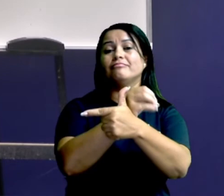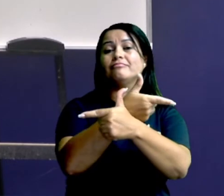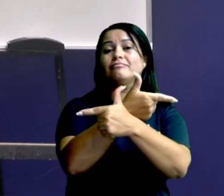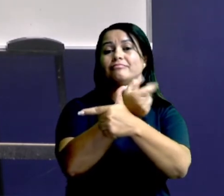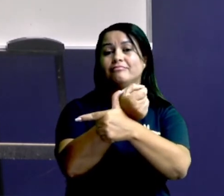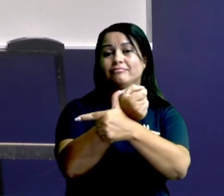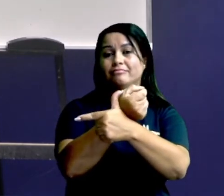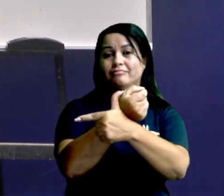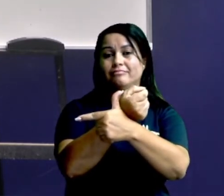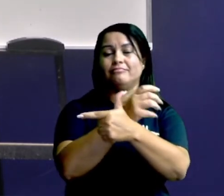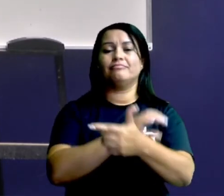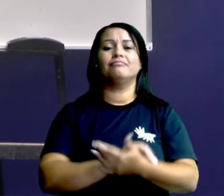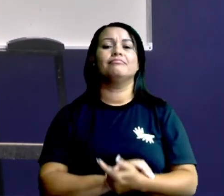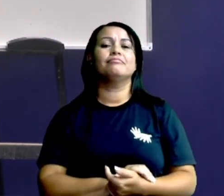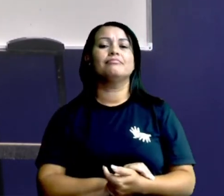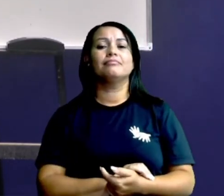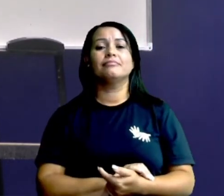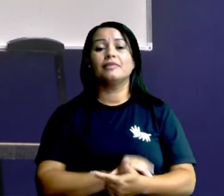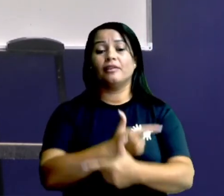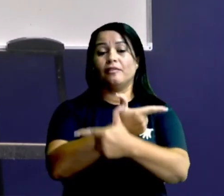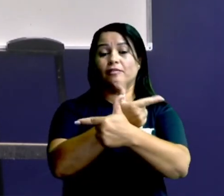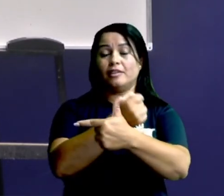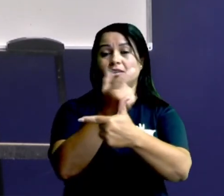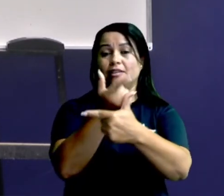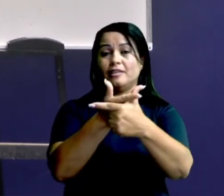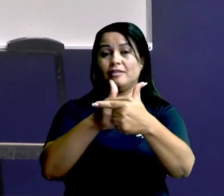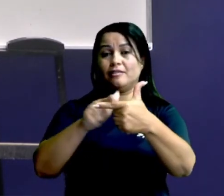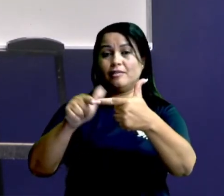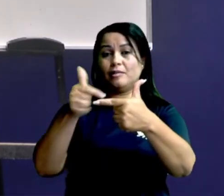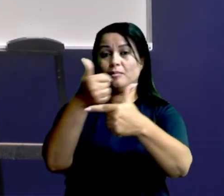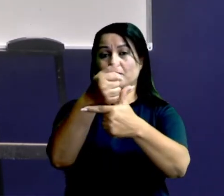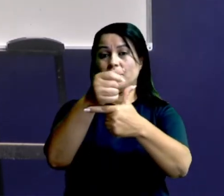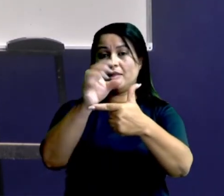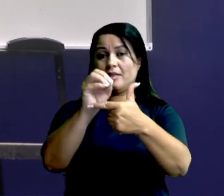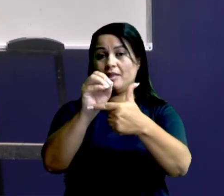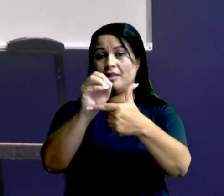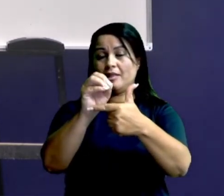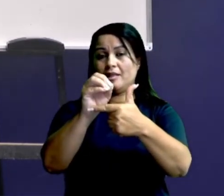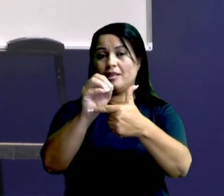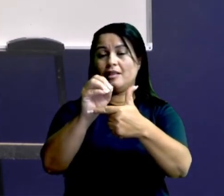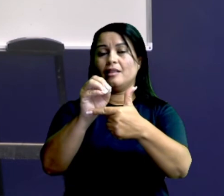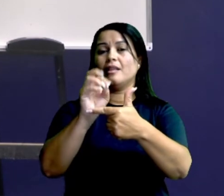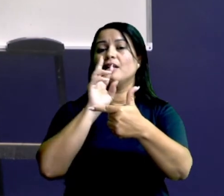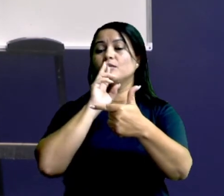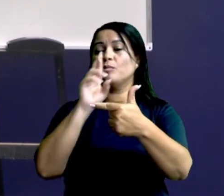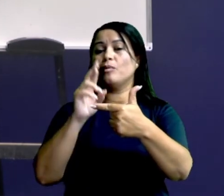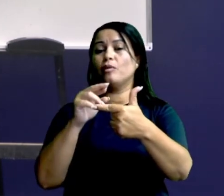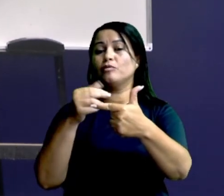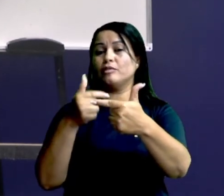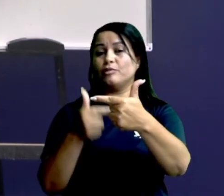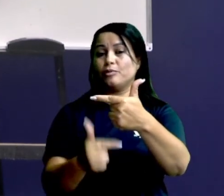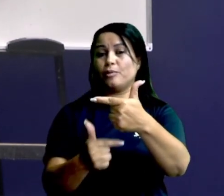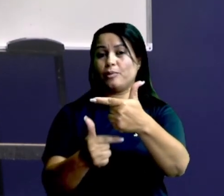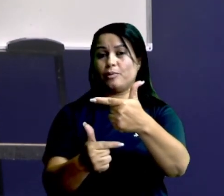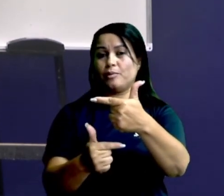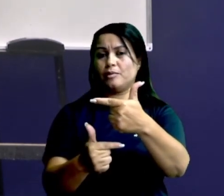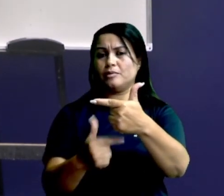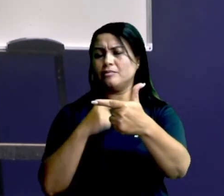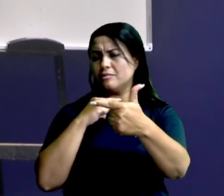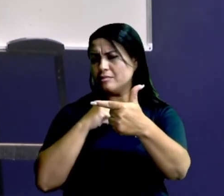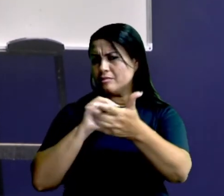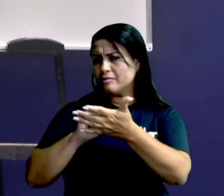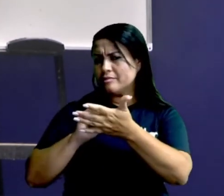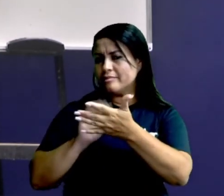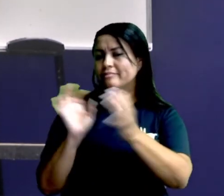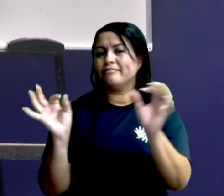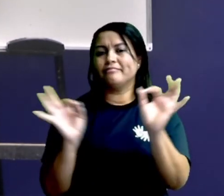0, para cá. 20 dividido por 10 vai dar 2. Sobrou